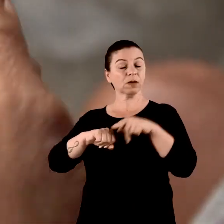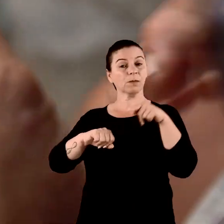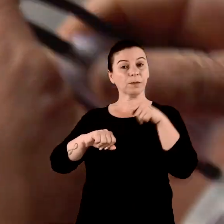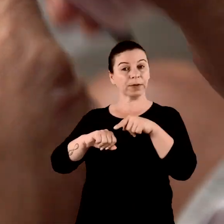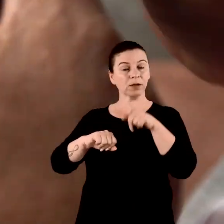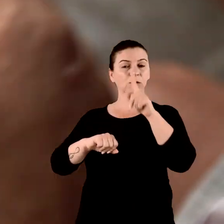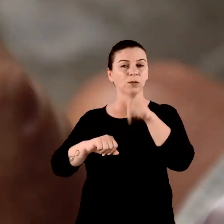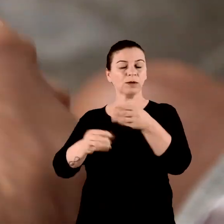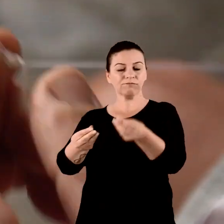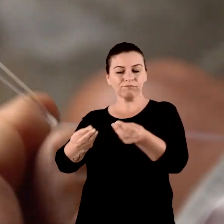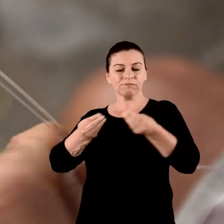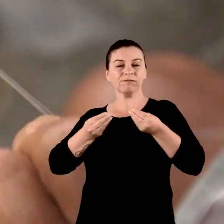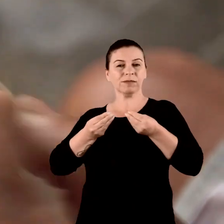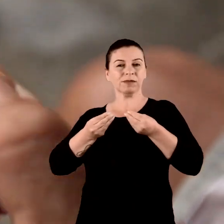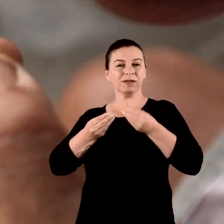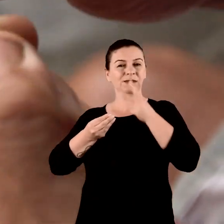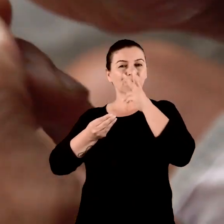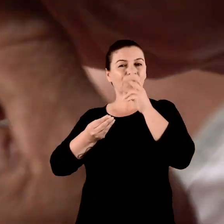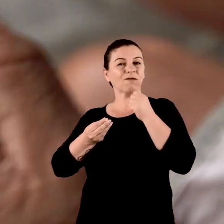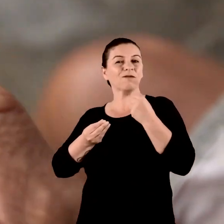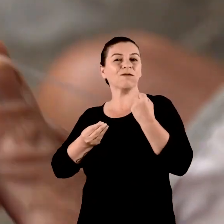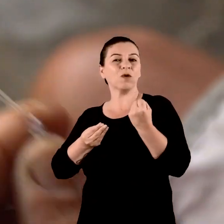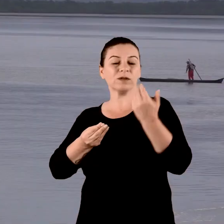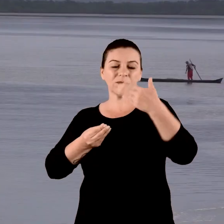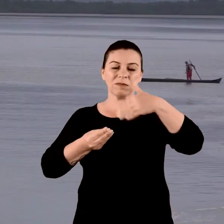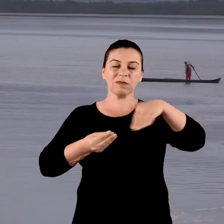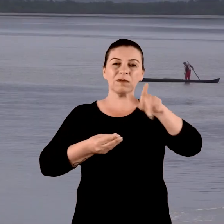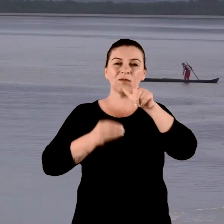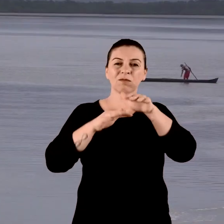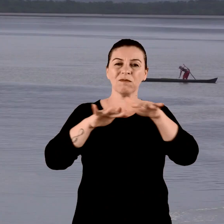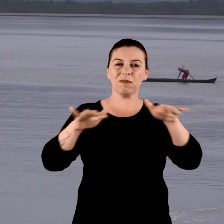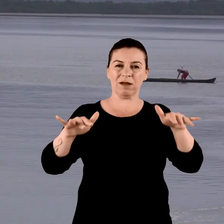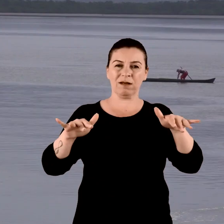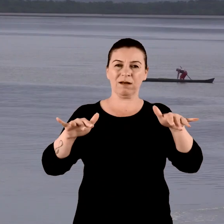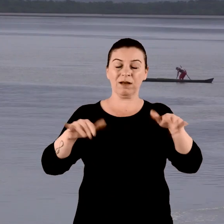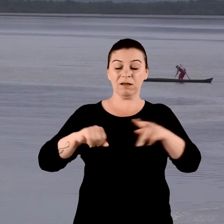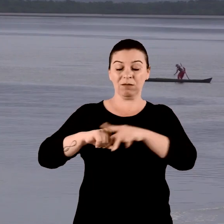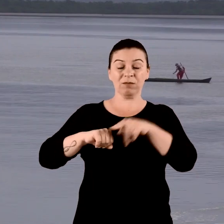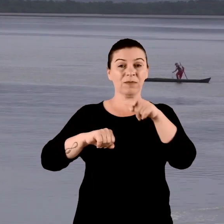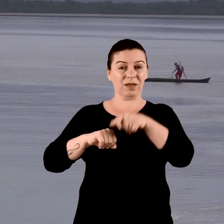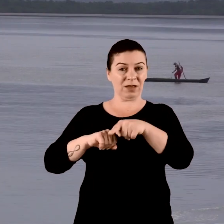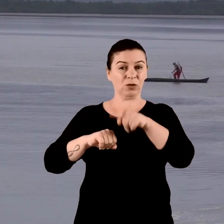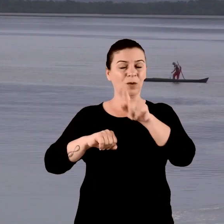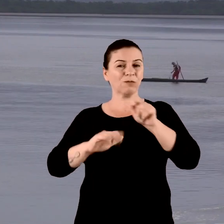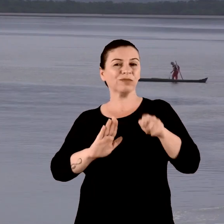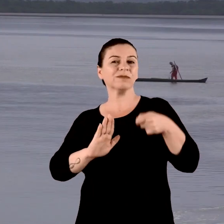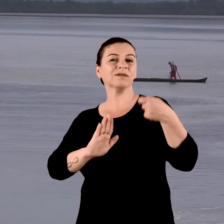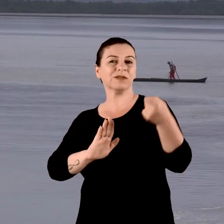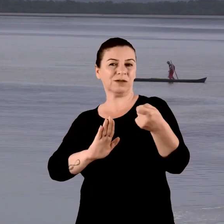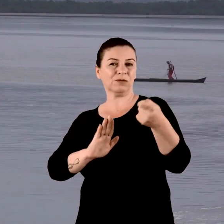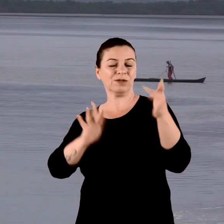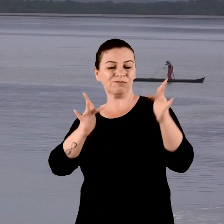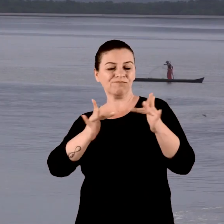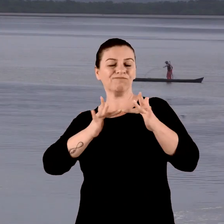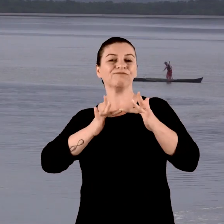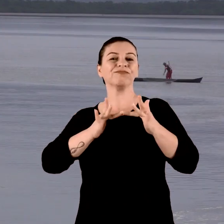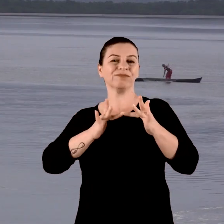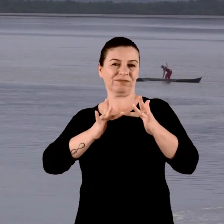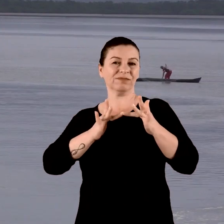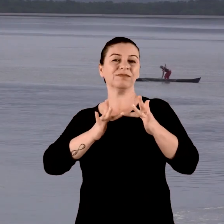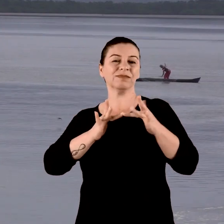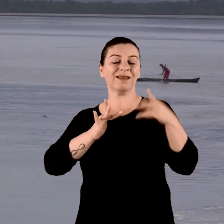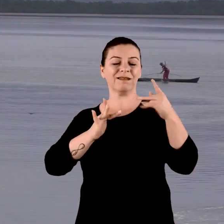O São Pedro é aquele que traz a força para que ele vá para o mar pescar. O São Pedro é um ícone, é um símbolo, é uma antena,